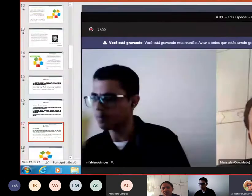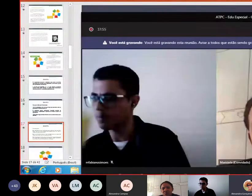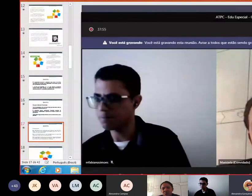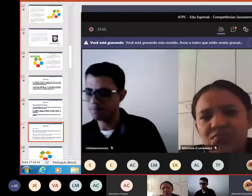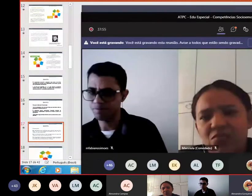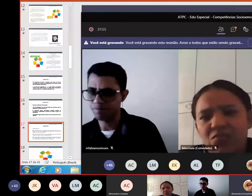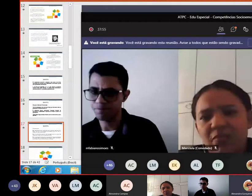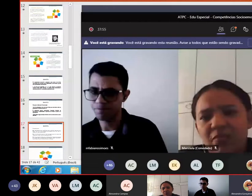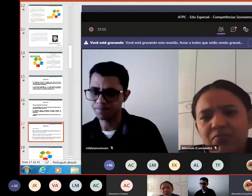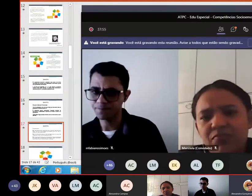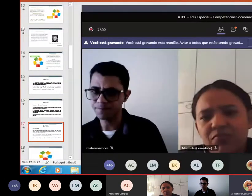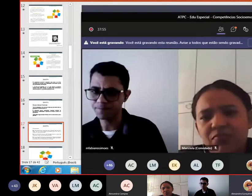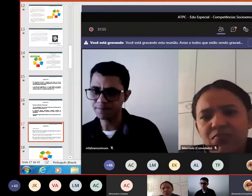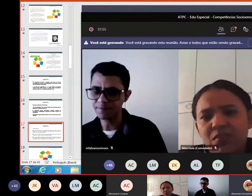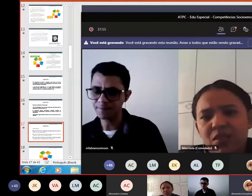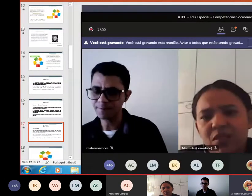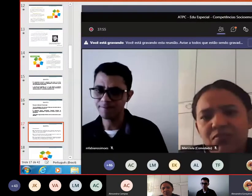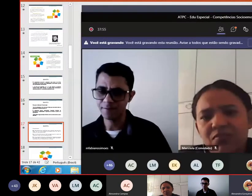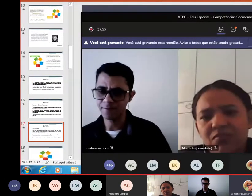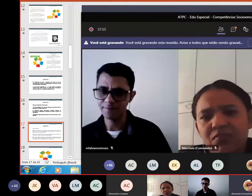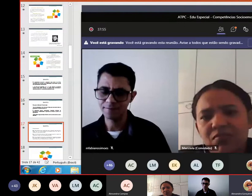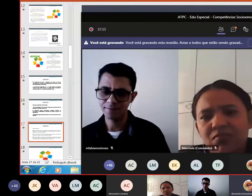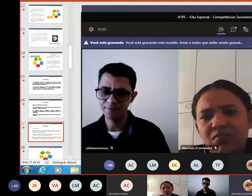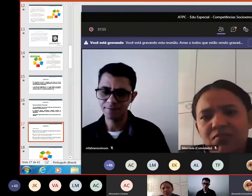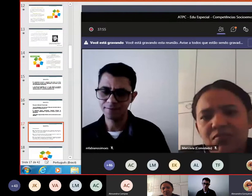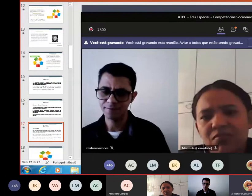Ai, ai, hoje tá difícil.